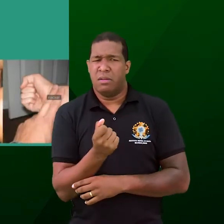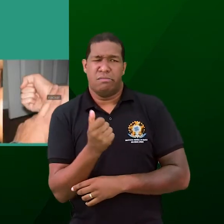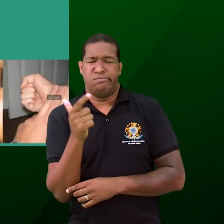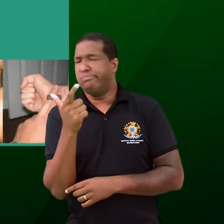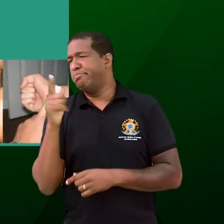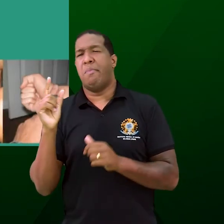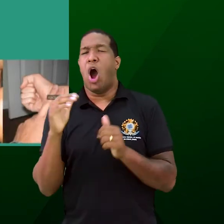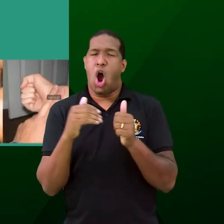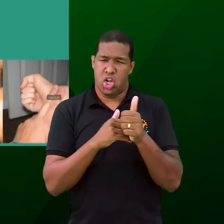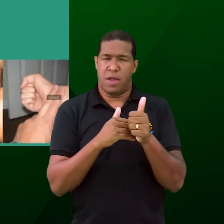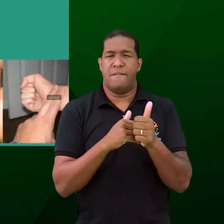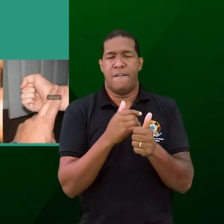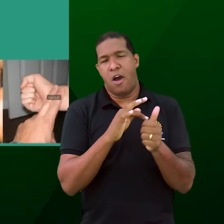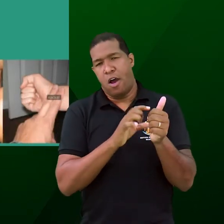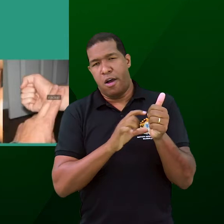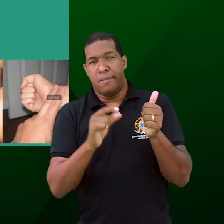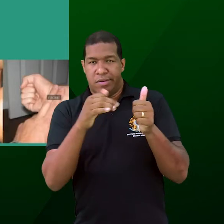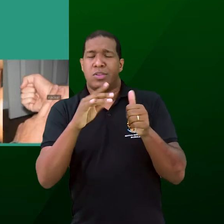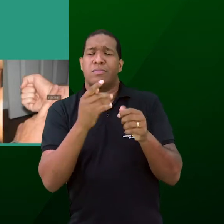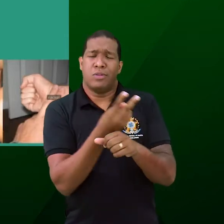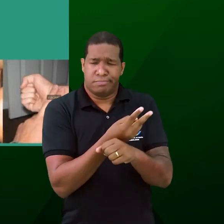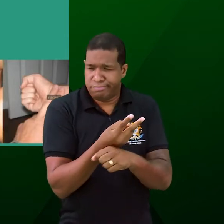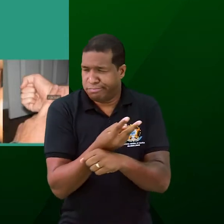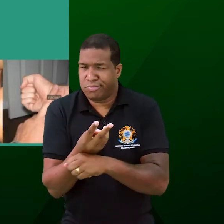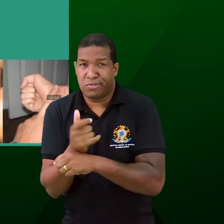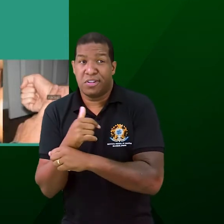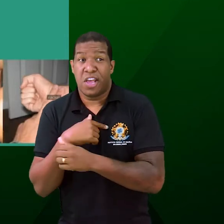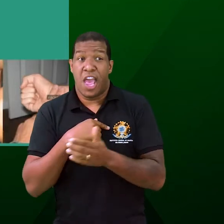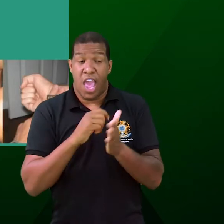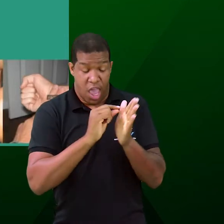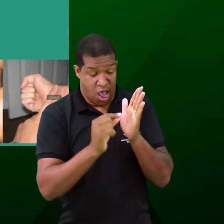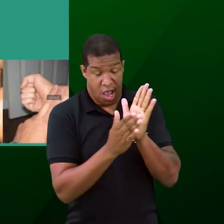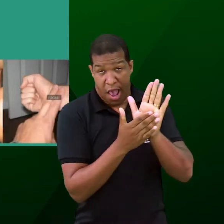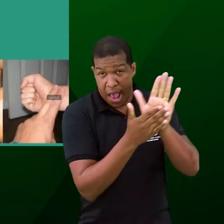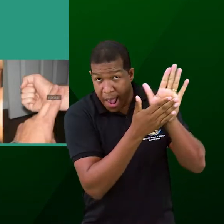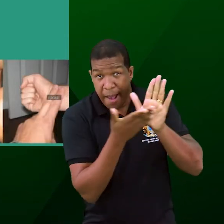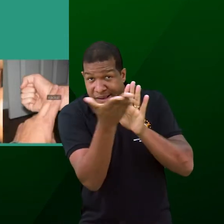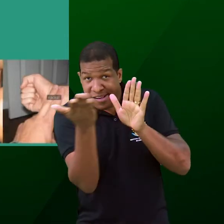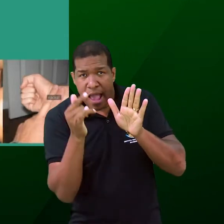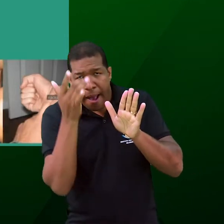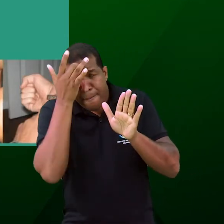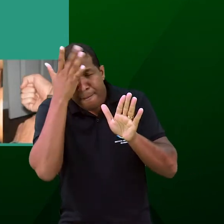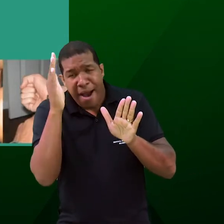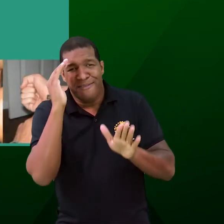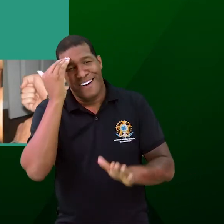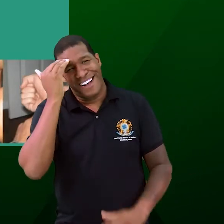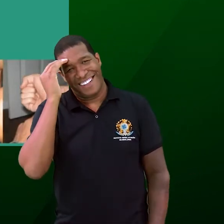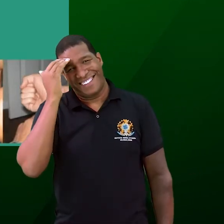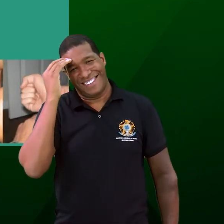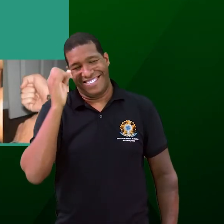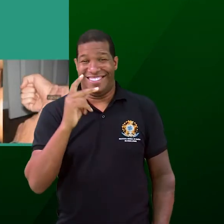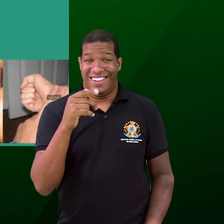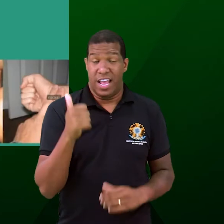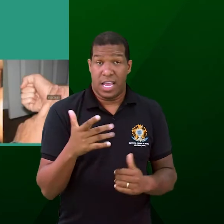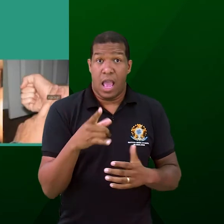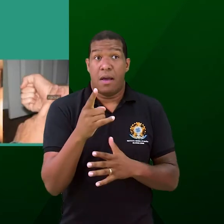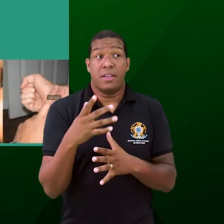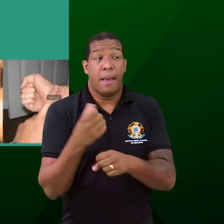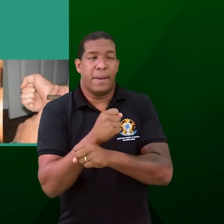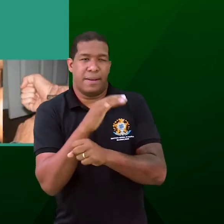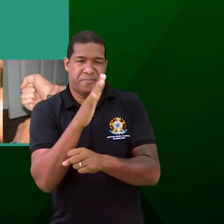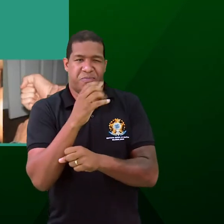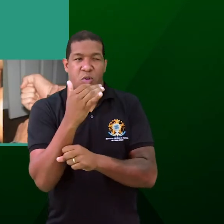Preciso saber, que eu falei antes, pessoal, da intensidade do volume. Você sabe quem você é, você tem um lugar para você correr agora, você sabe o que